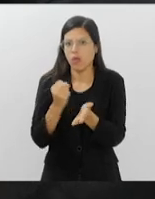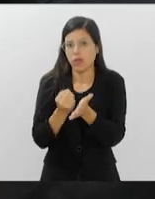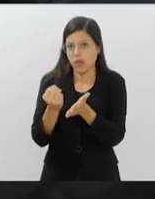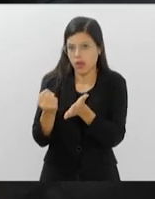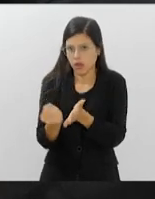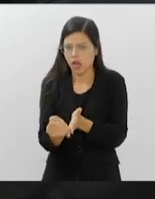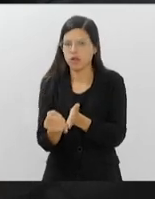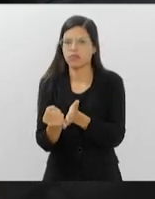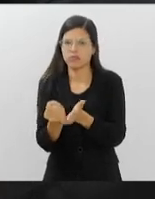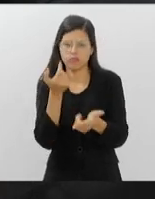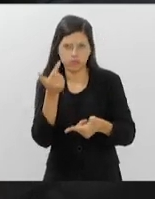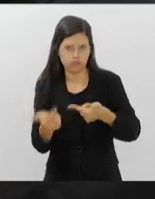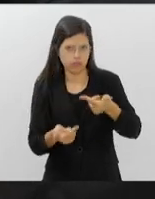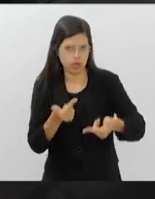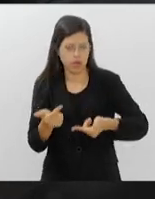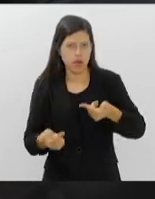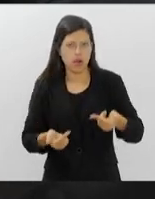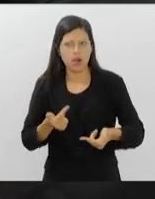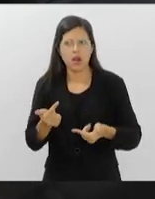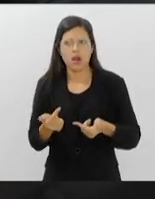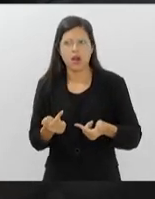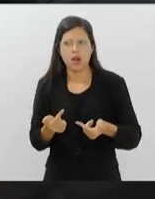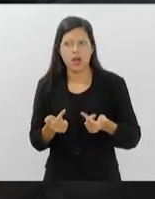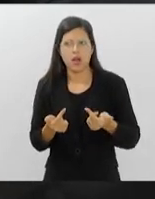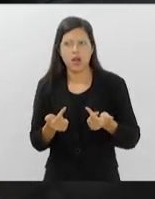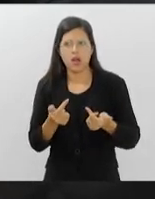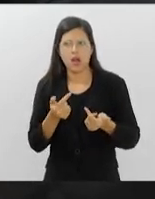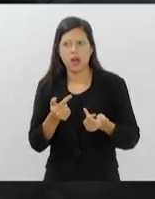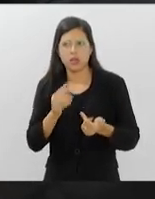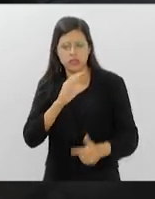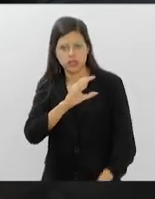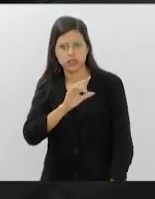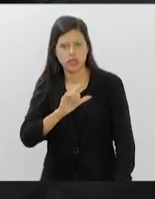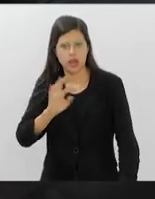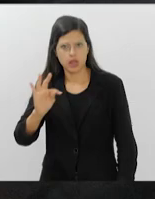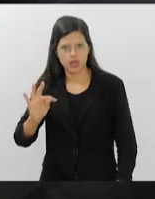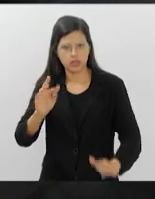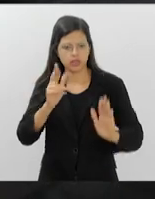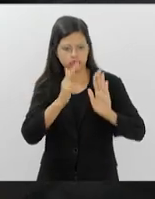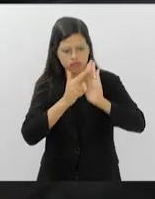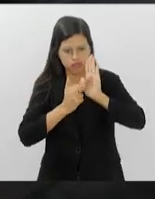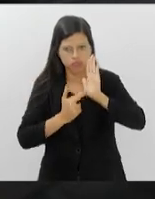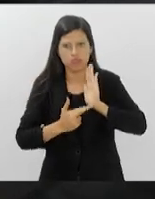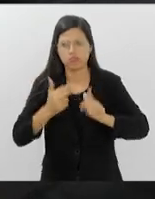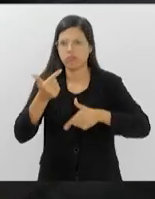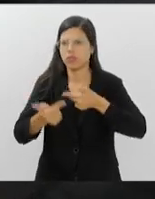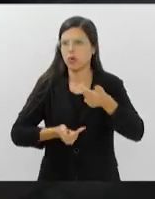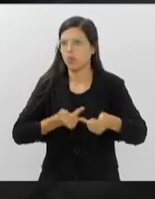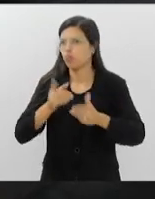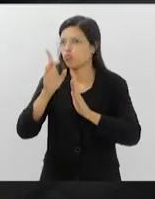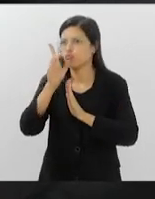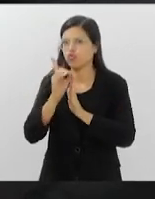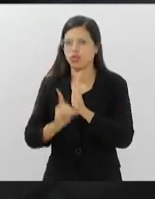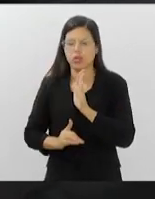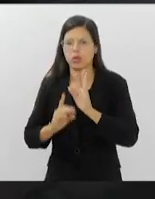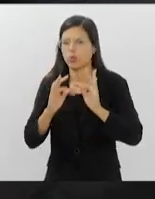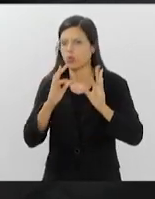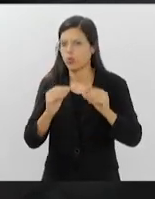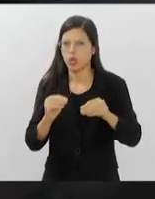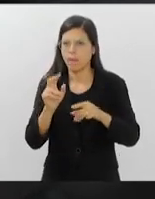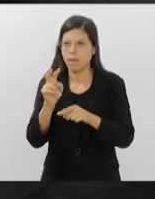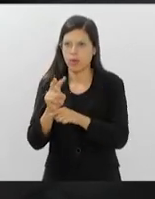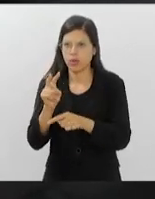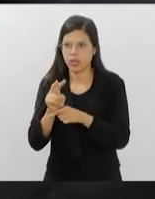seletistas, estão regulados pelas legislações trabalhistas com direito a todas essas